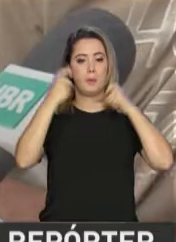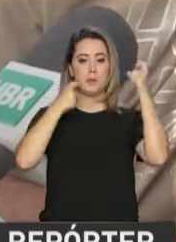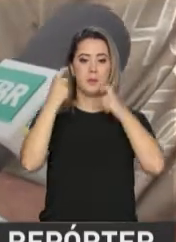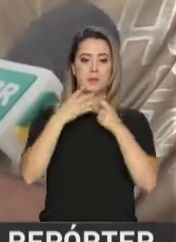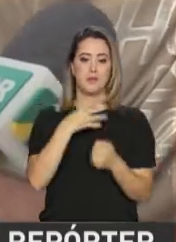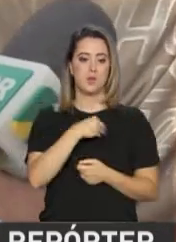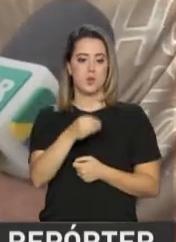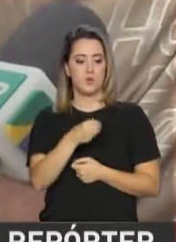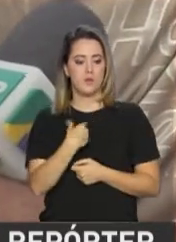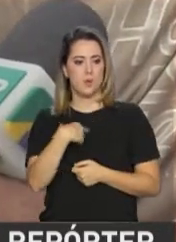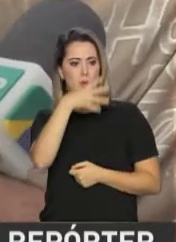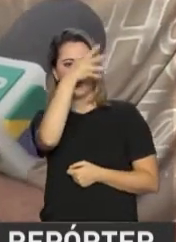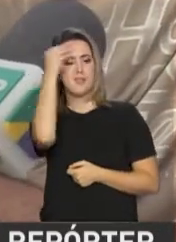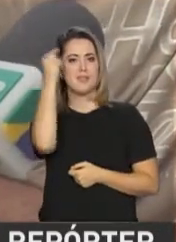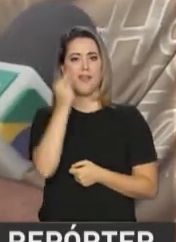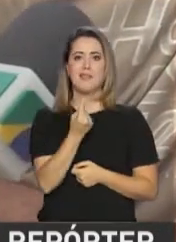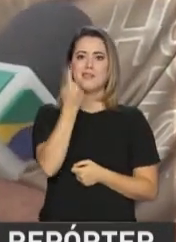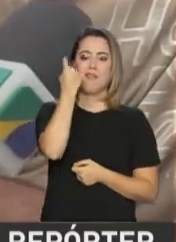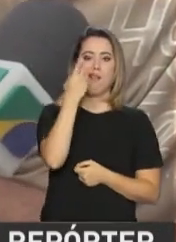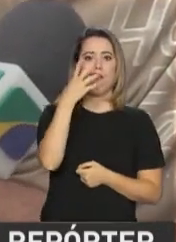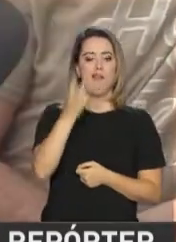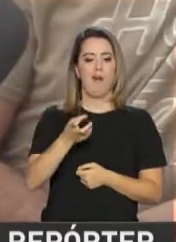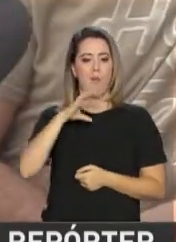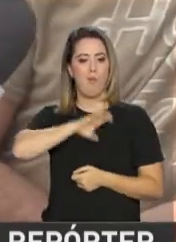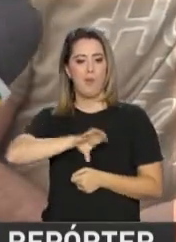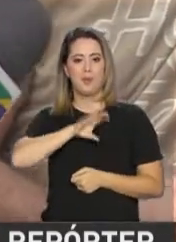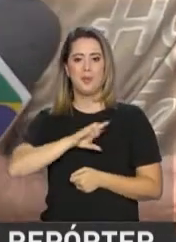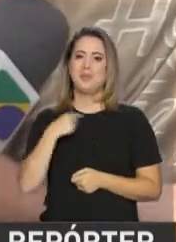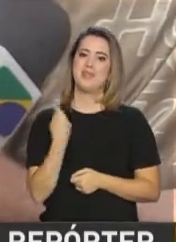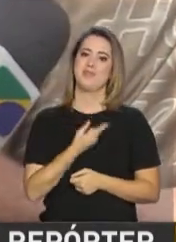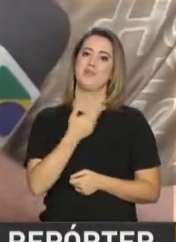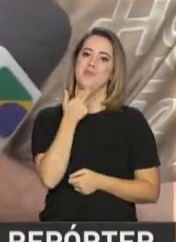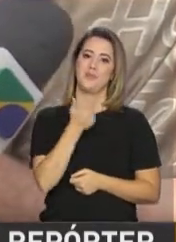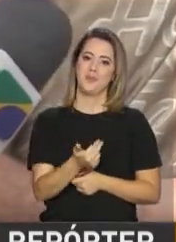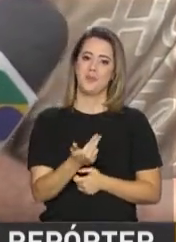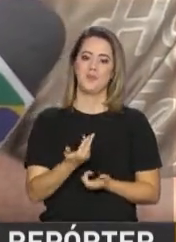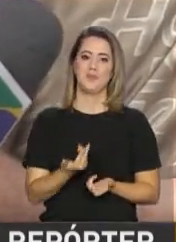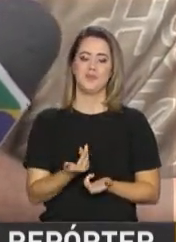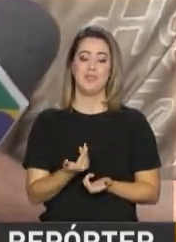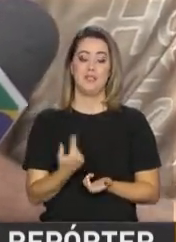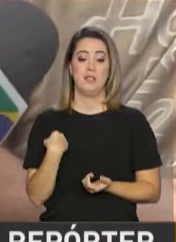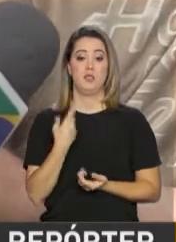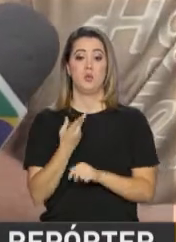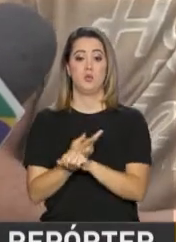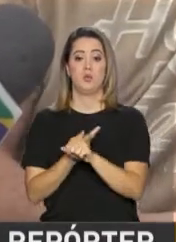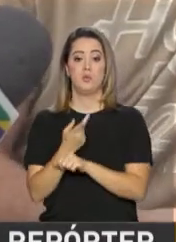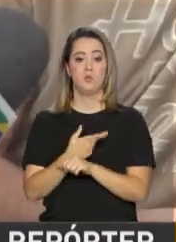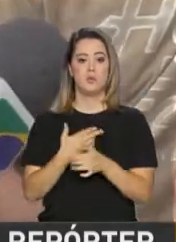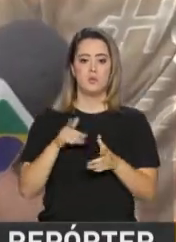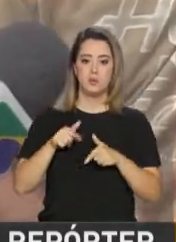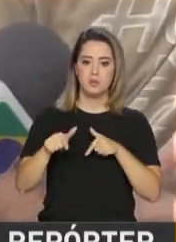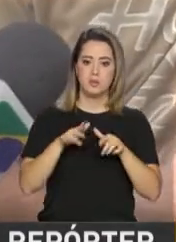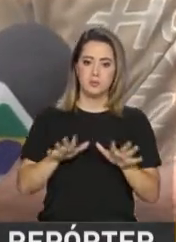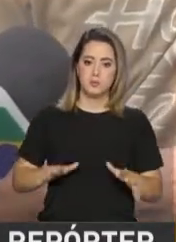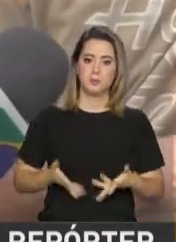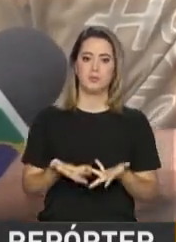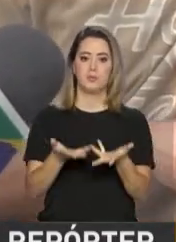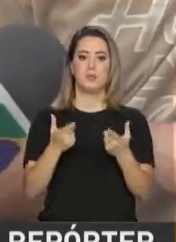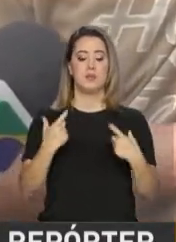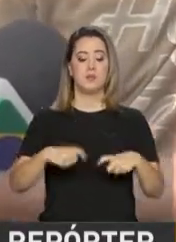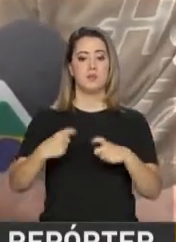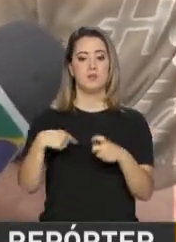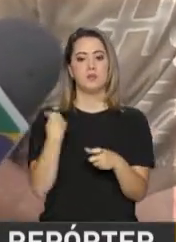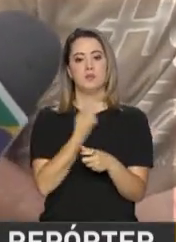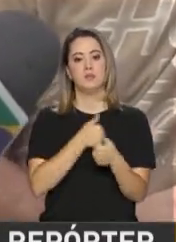os filhos não esqueçam o português a gente busca oportunidade para a gente trabalhar numa forma mais intensa nesta região que nós estamos